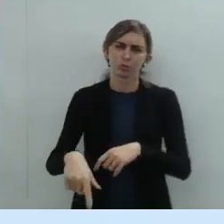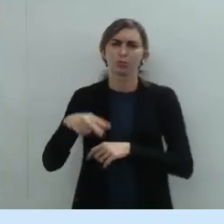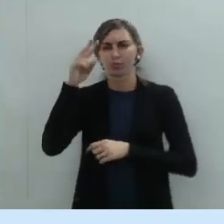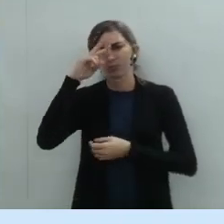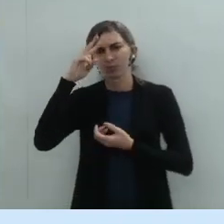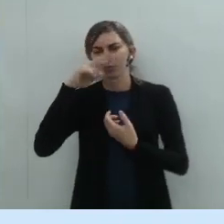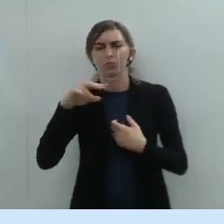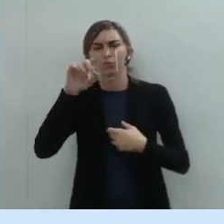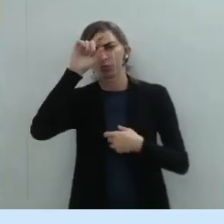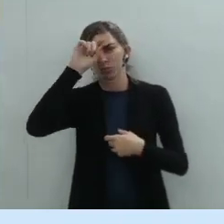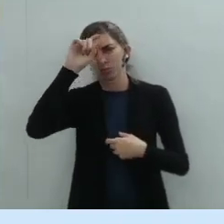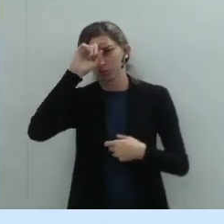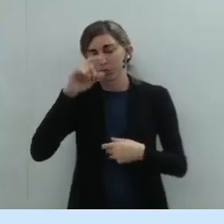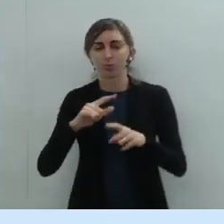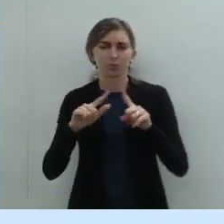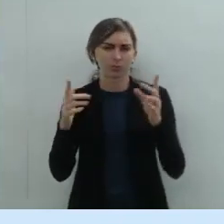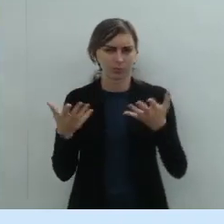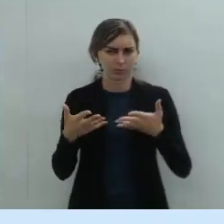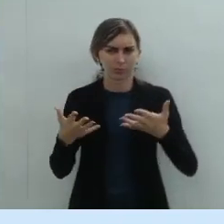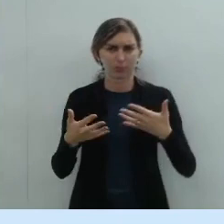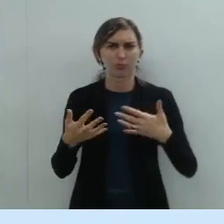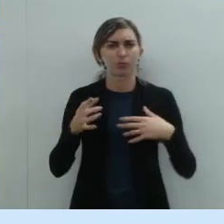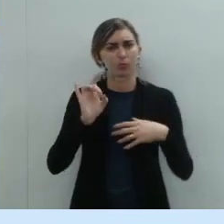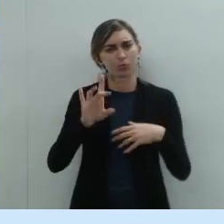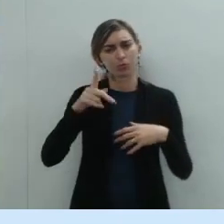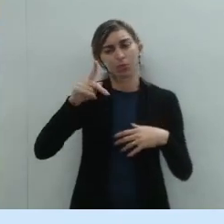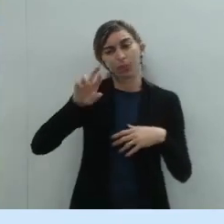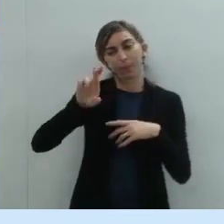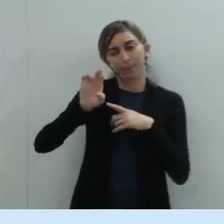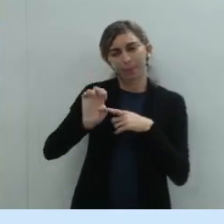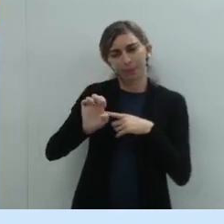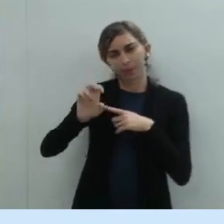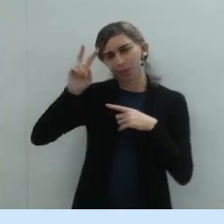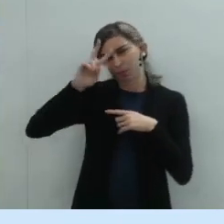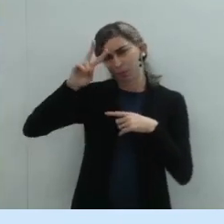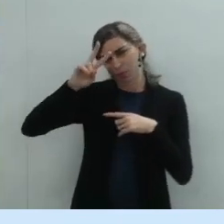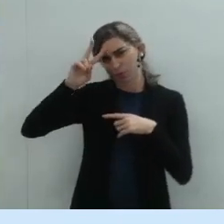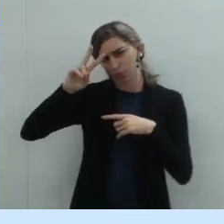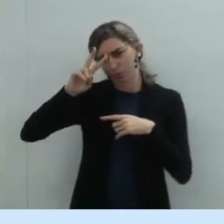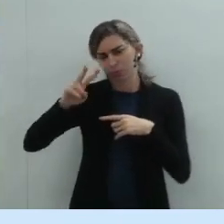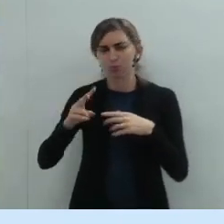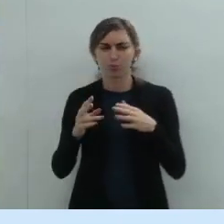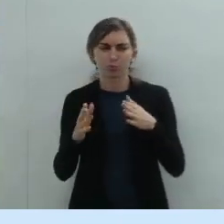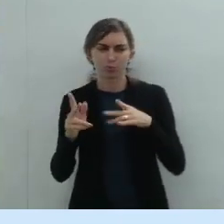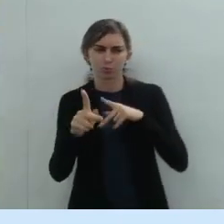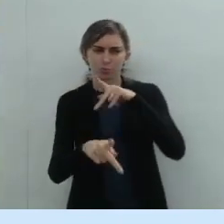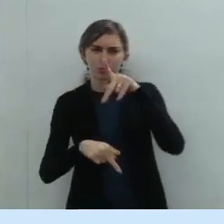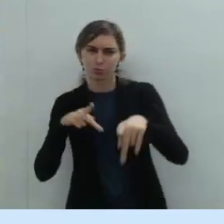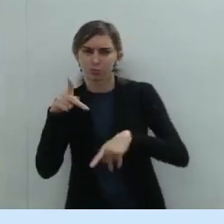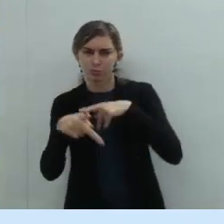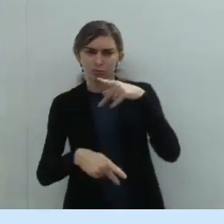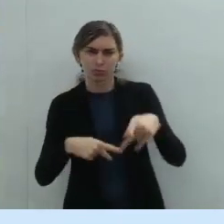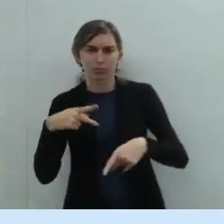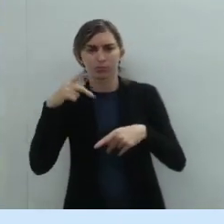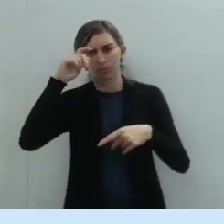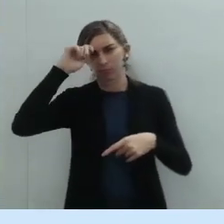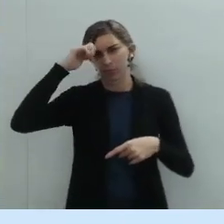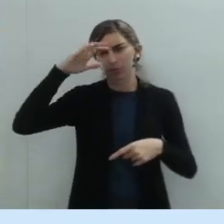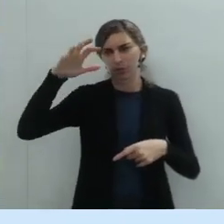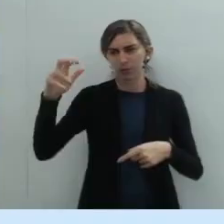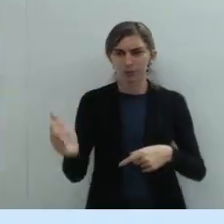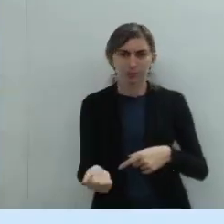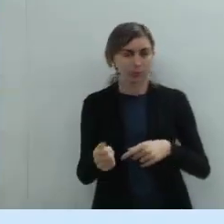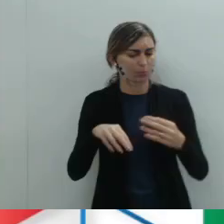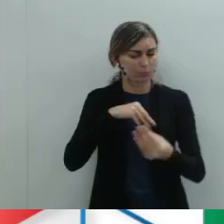do Egito. Mas agora não, agora a gente está vendo pré-história do povo africano, dos europeus. Para a